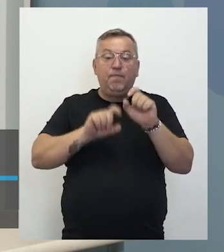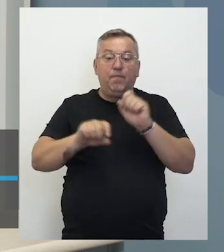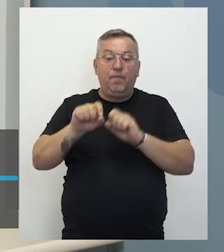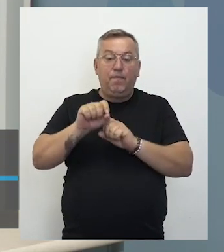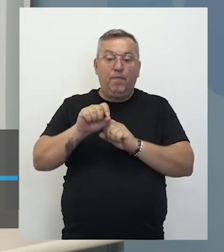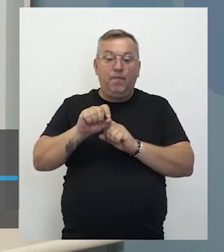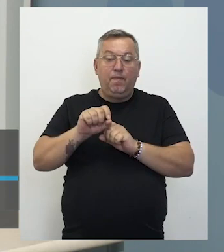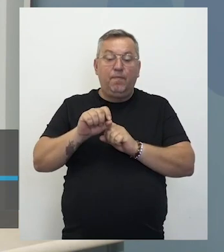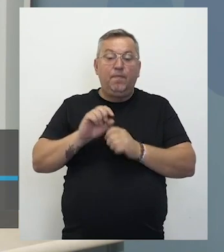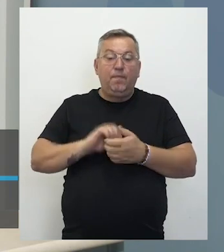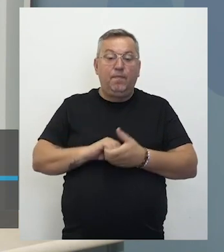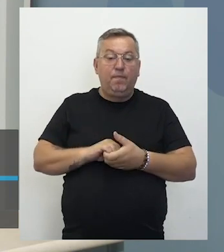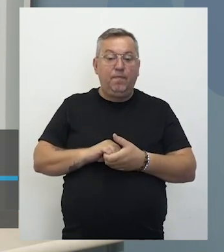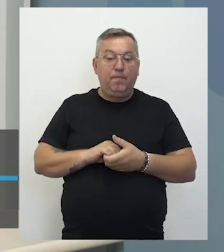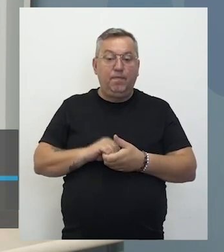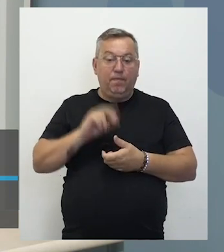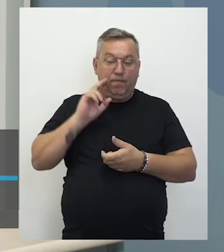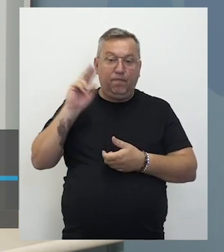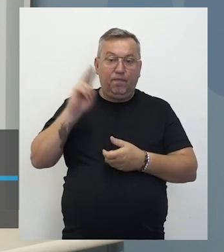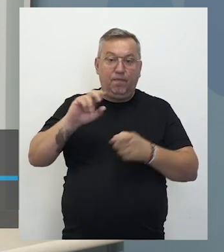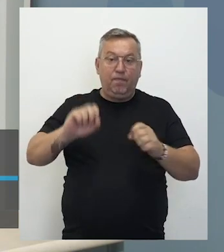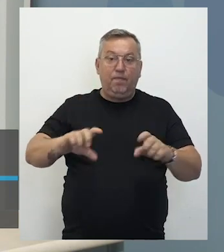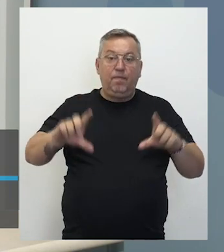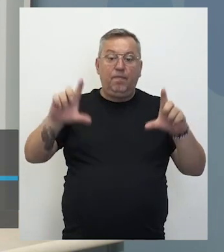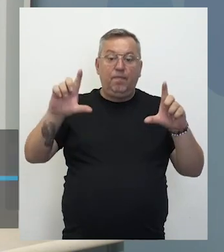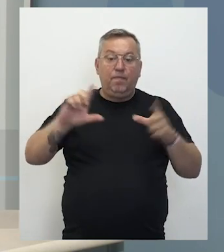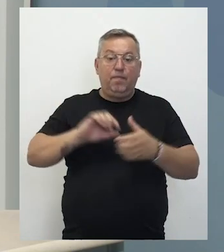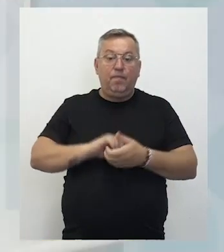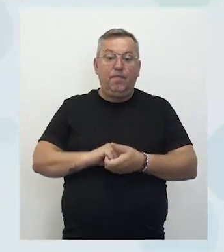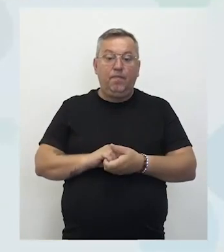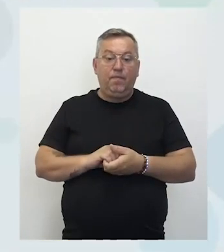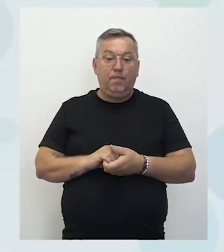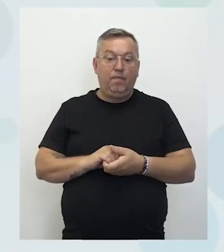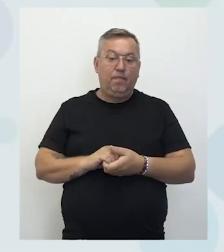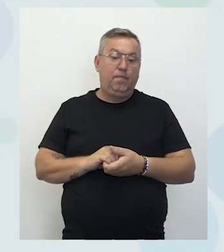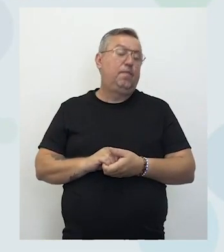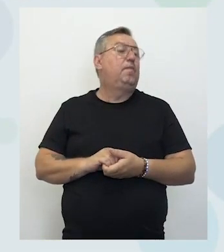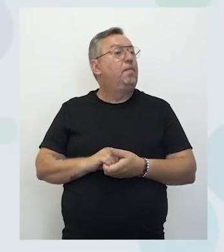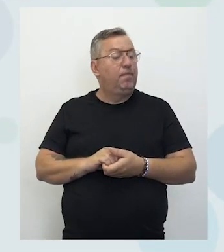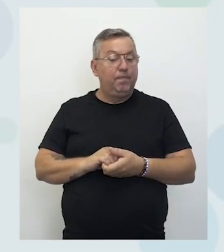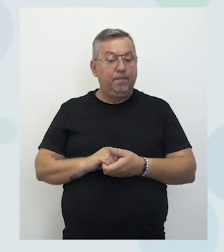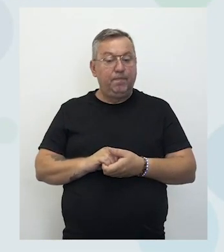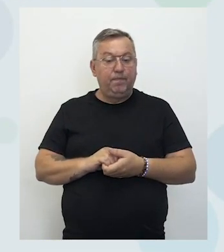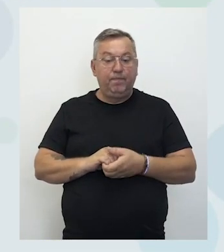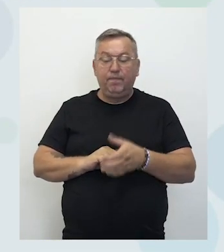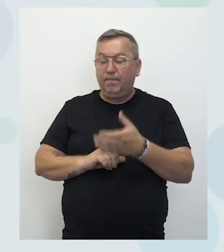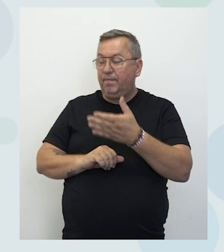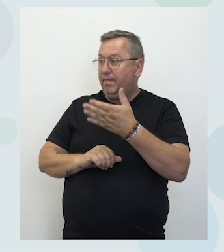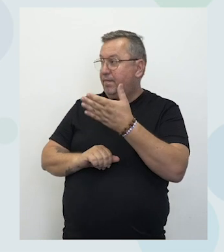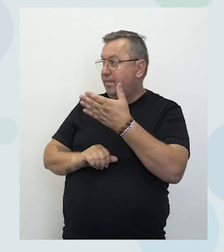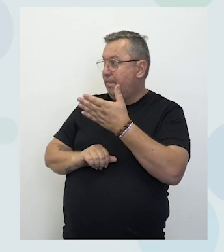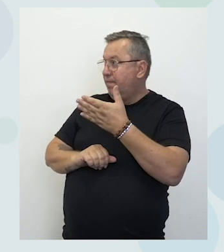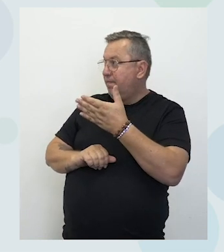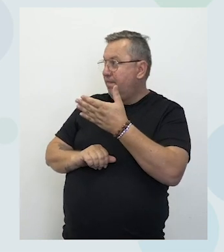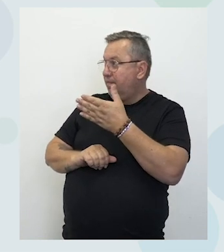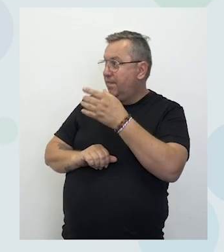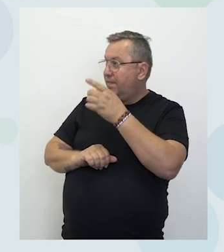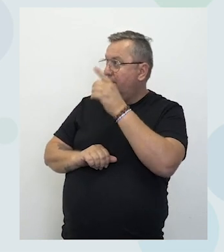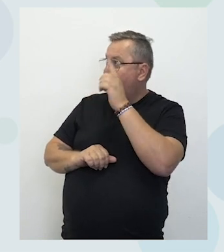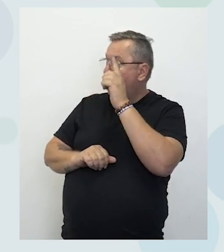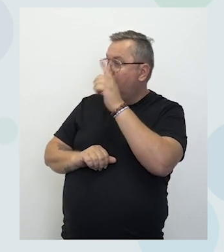a retomada. Então, vamos lá para a tela agora, está aí para você já visível. Setores